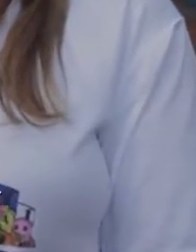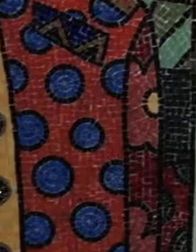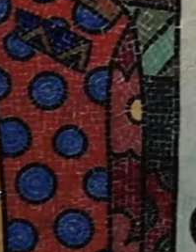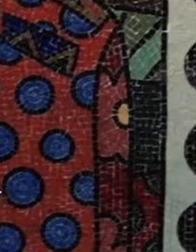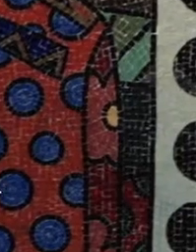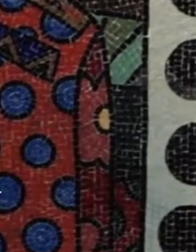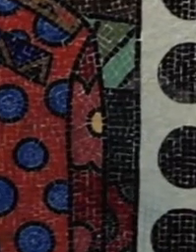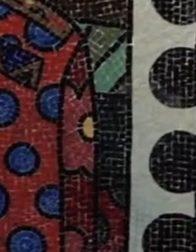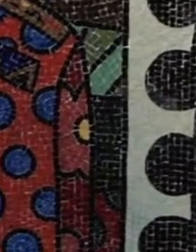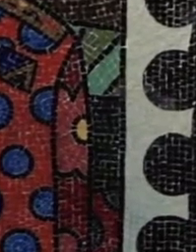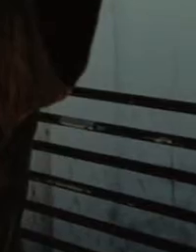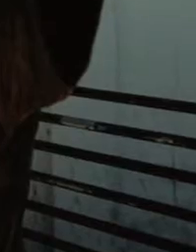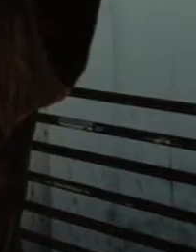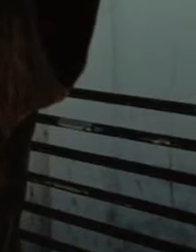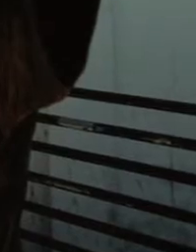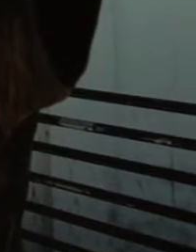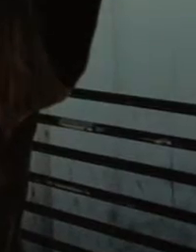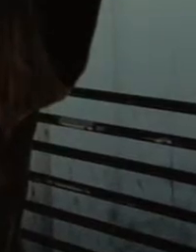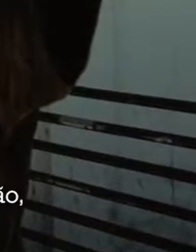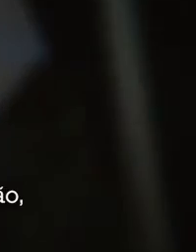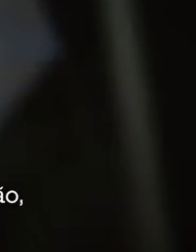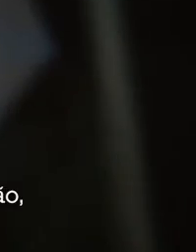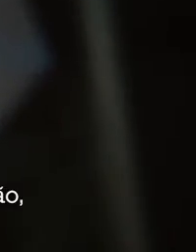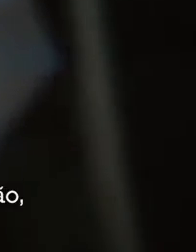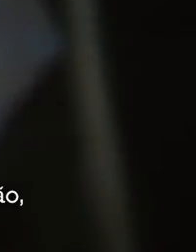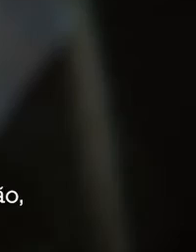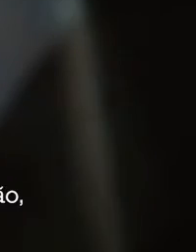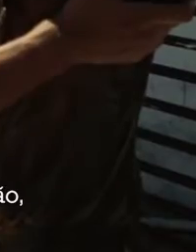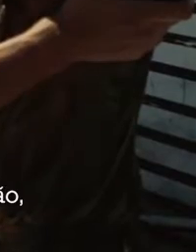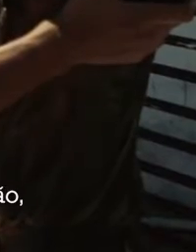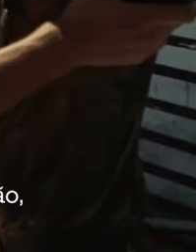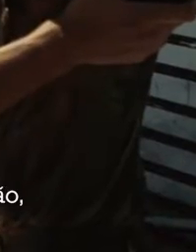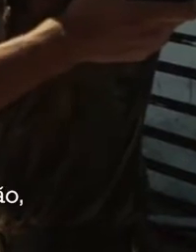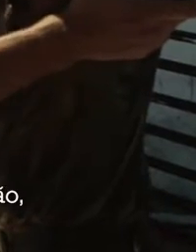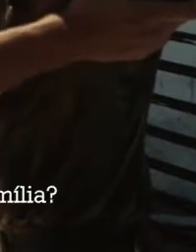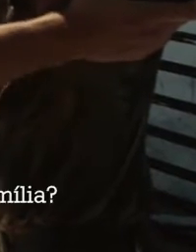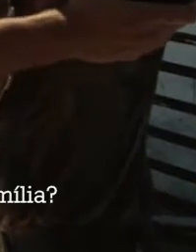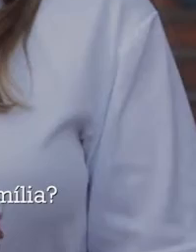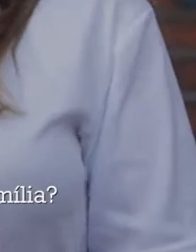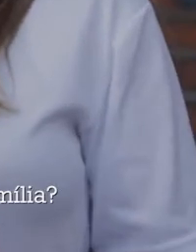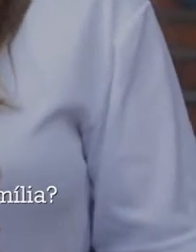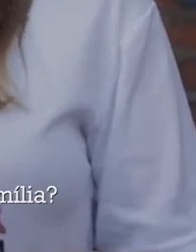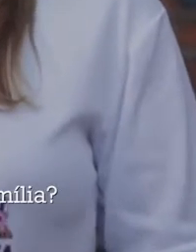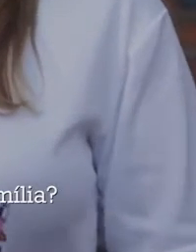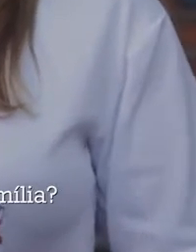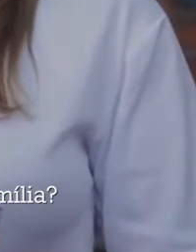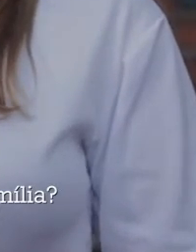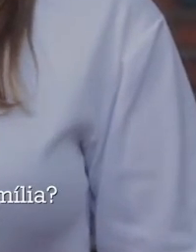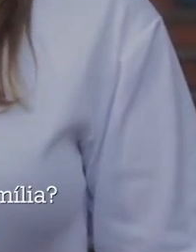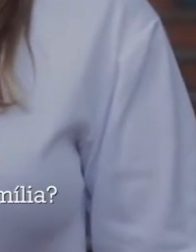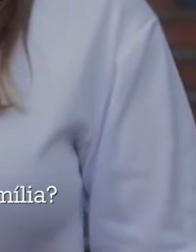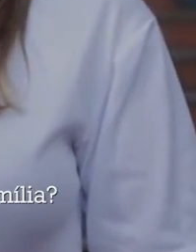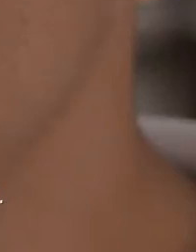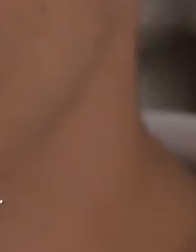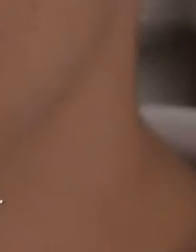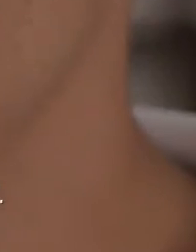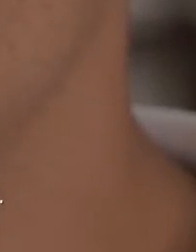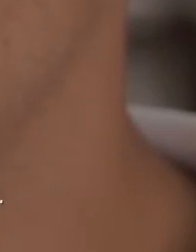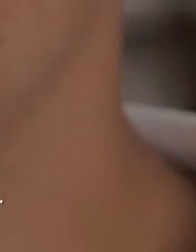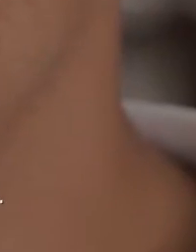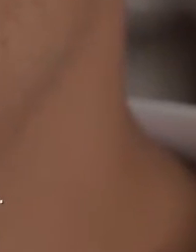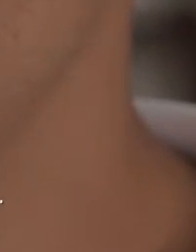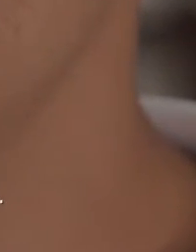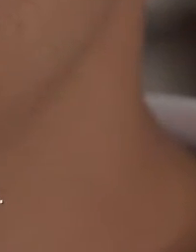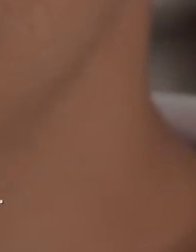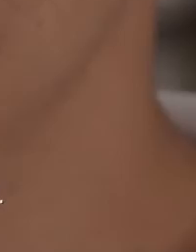eu me capacitar como guia de turismo. Eu falei, bom, agora eu já tenho uma profissão, então pra que eu ia ficar dependendo de Bolsa Família?